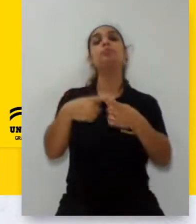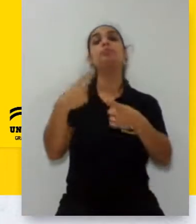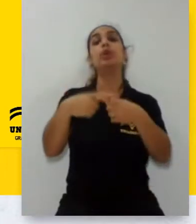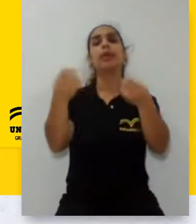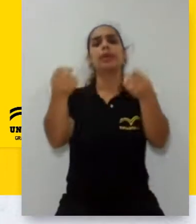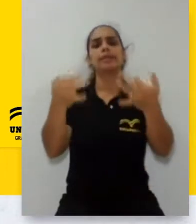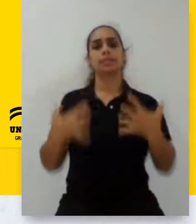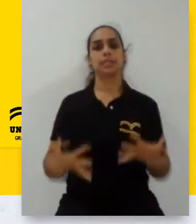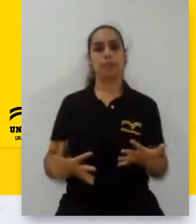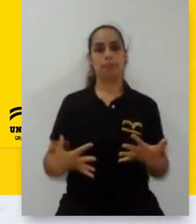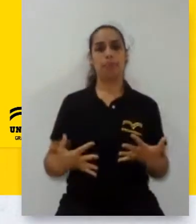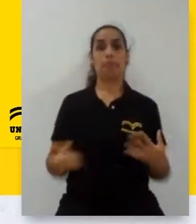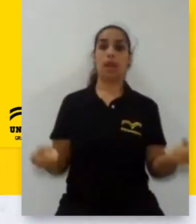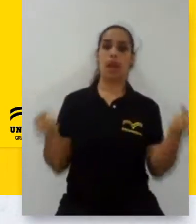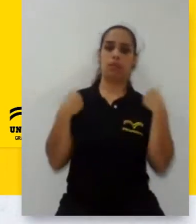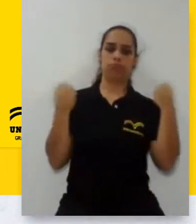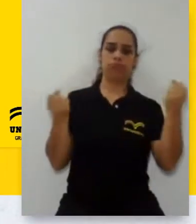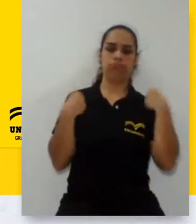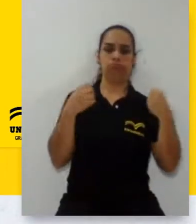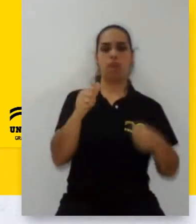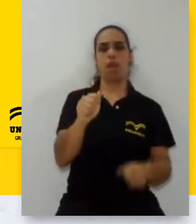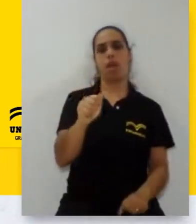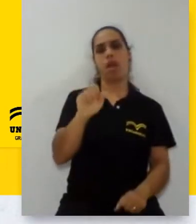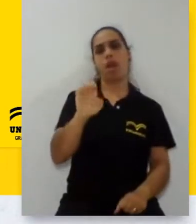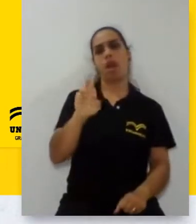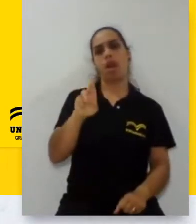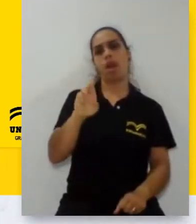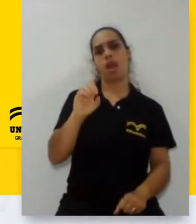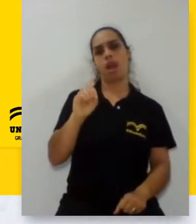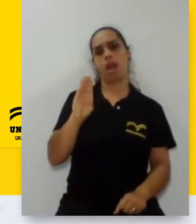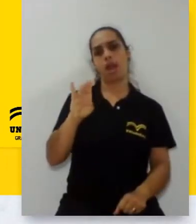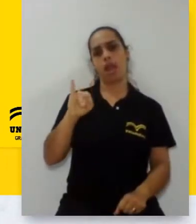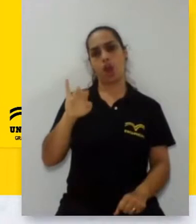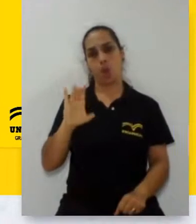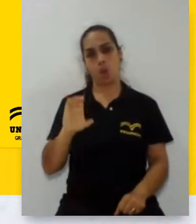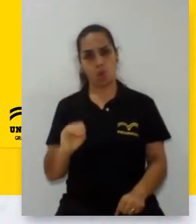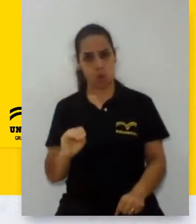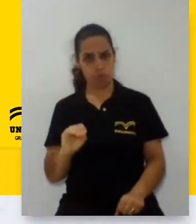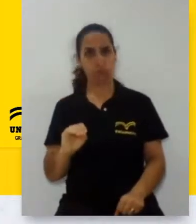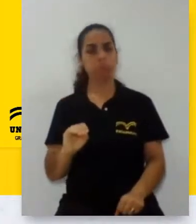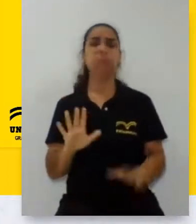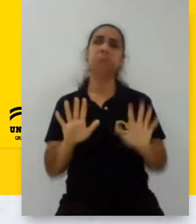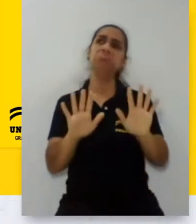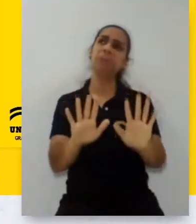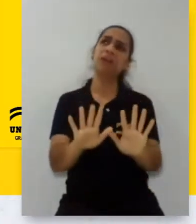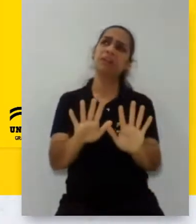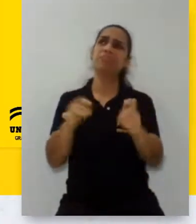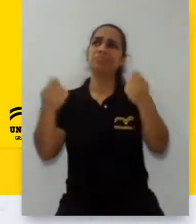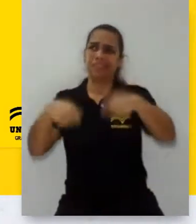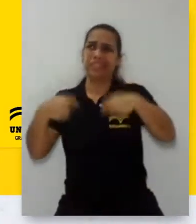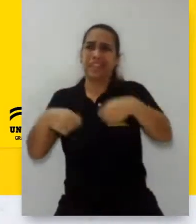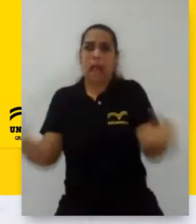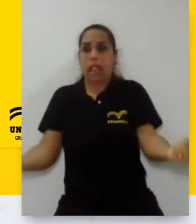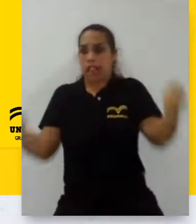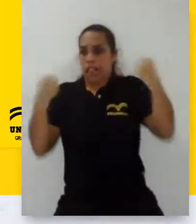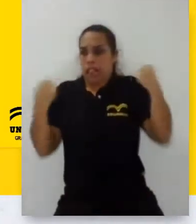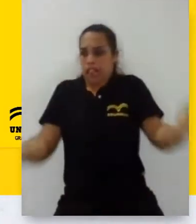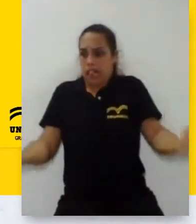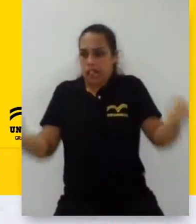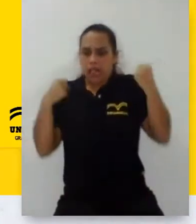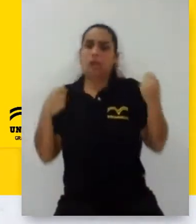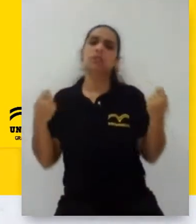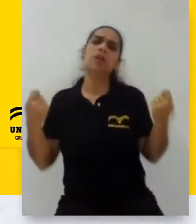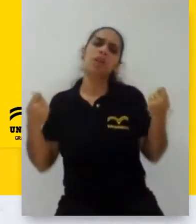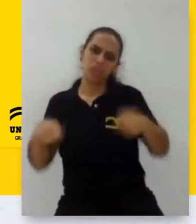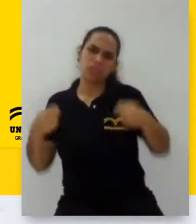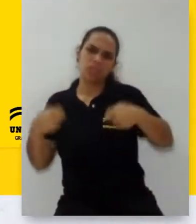exercício resistido, do exercício de força, de musculação na academia? Pode. Nós temos benefícios de outros tipos de exercício. Eu estou colocando o aeróbio